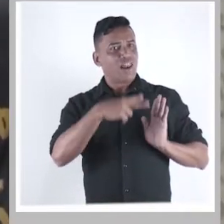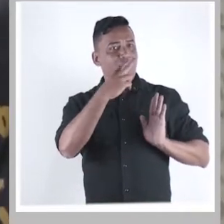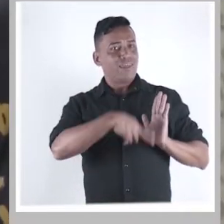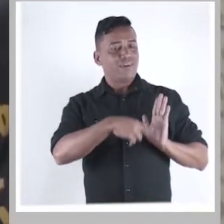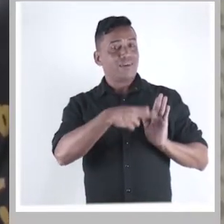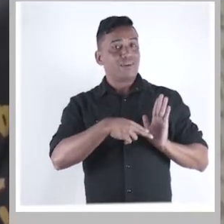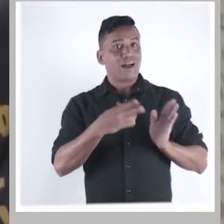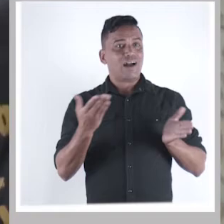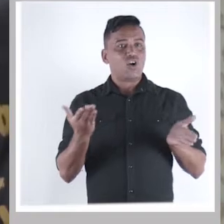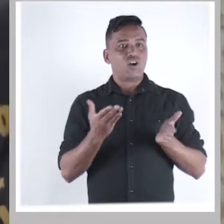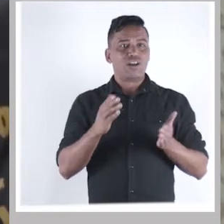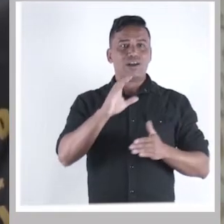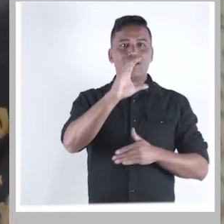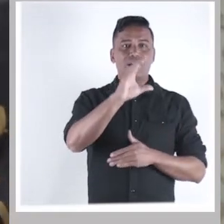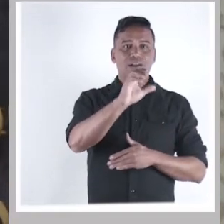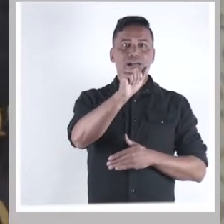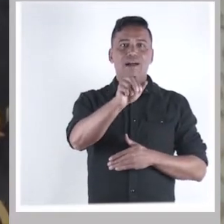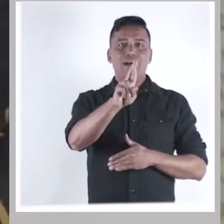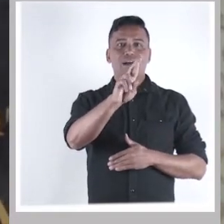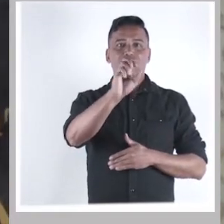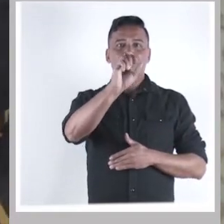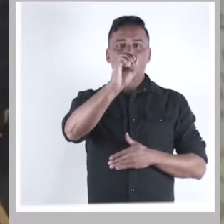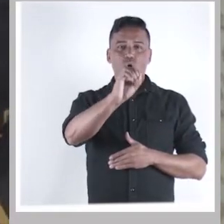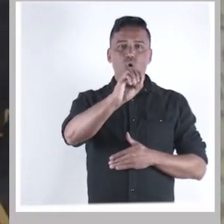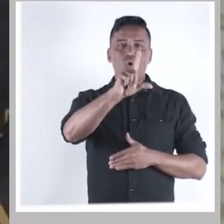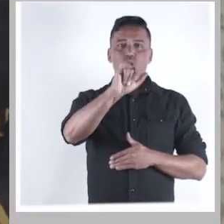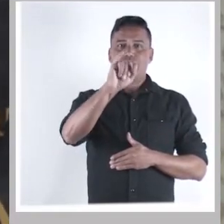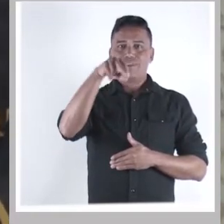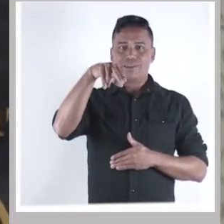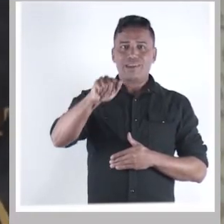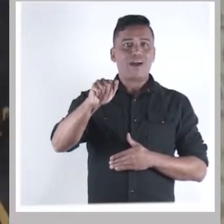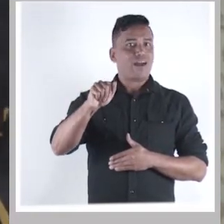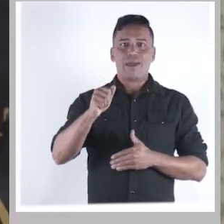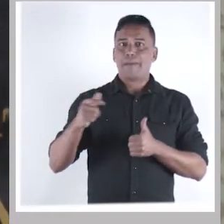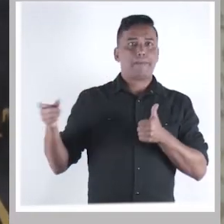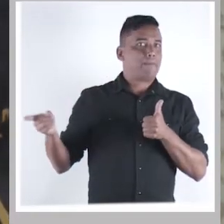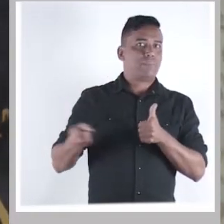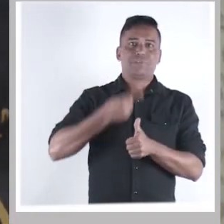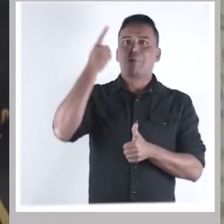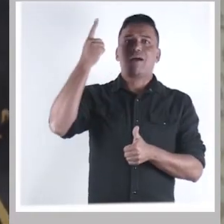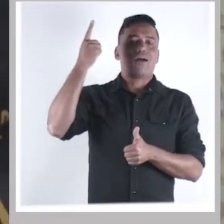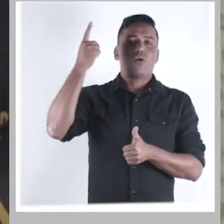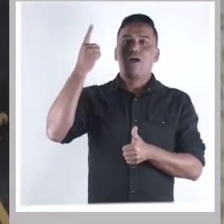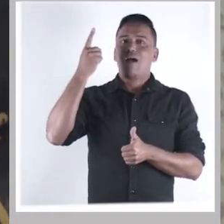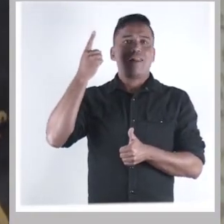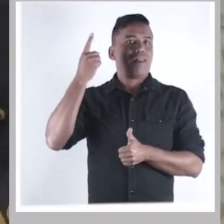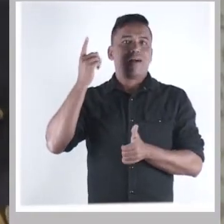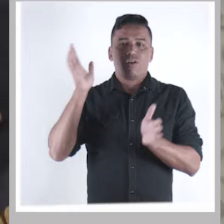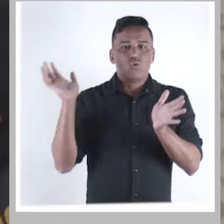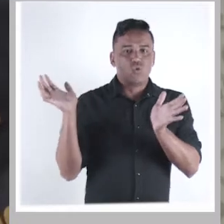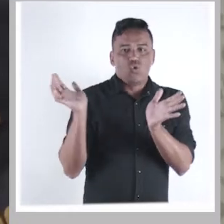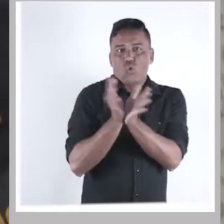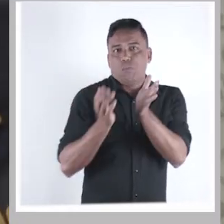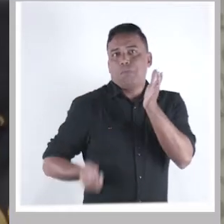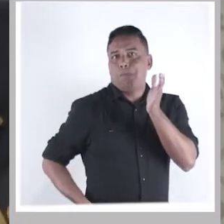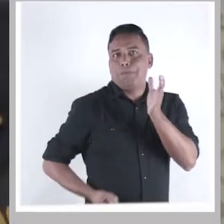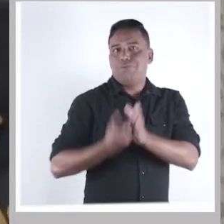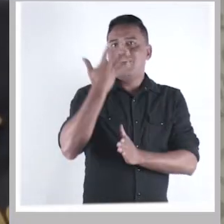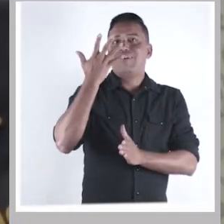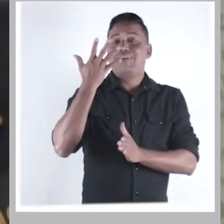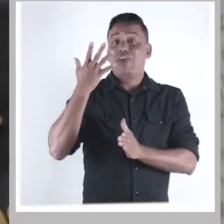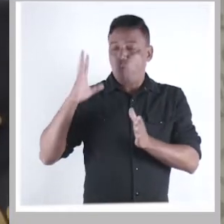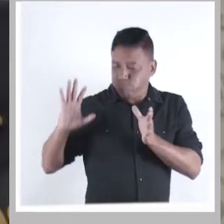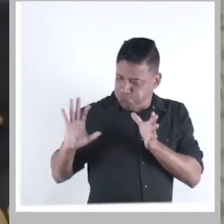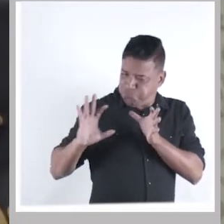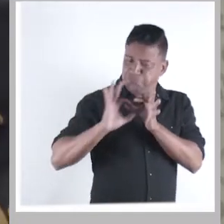Úrsula. E Carolina é precursora, né? A Conceição fala, inclusive, que Carolina fundou uma